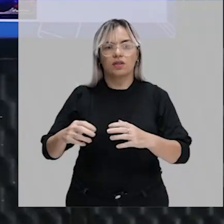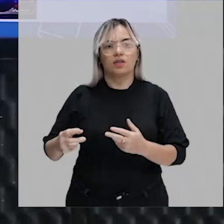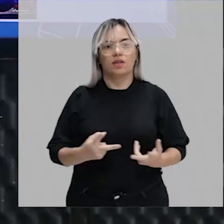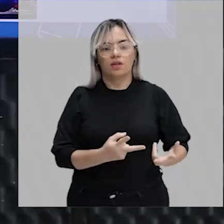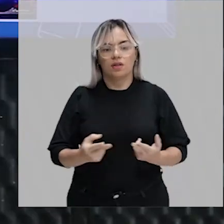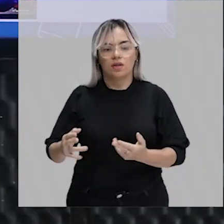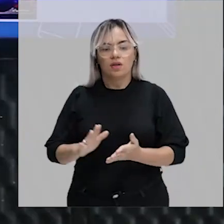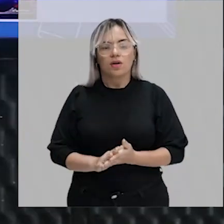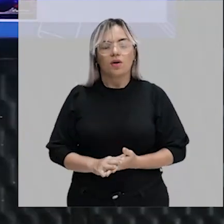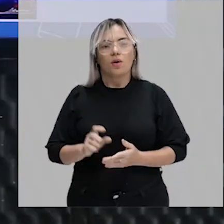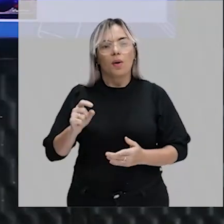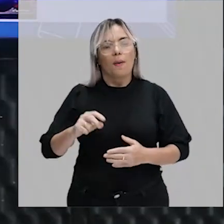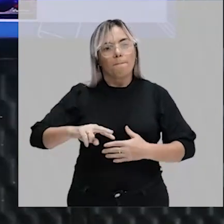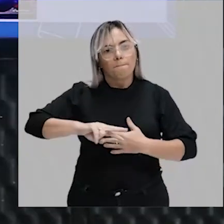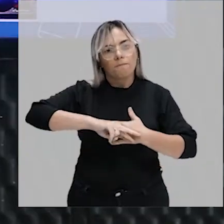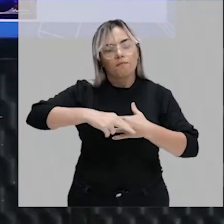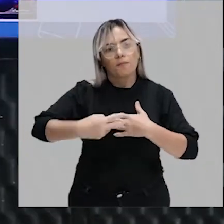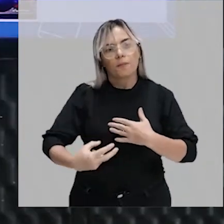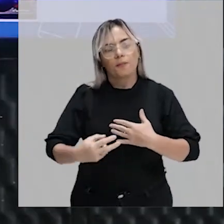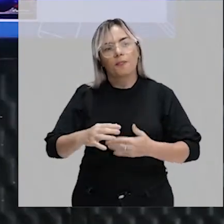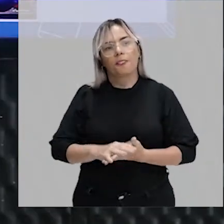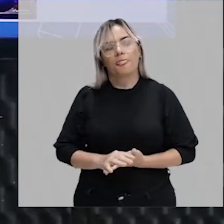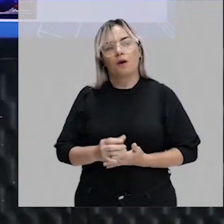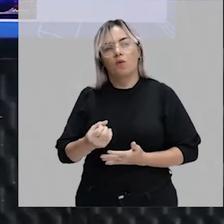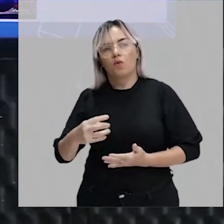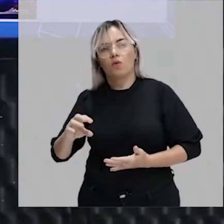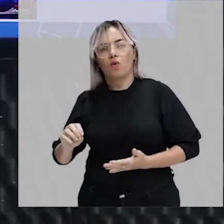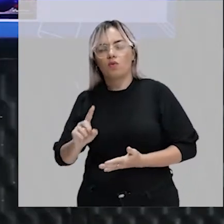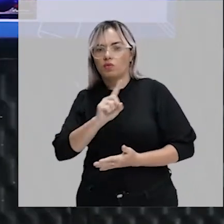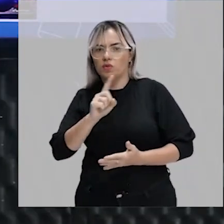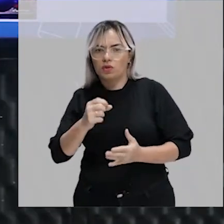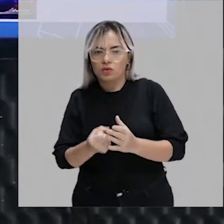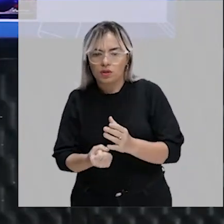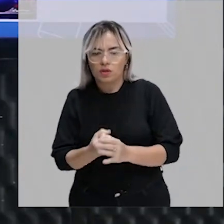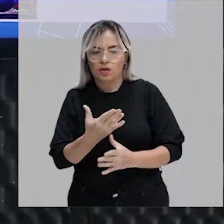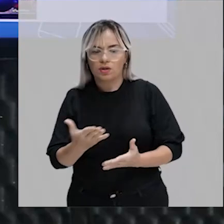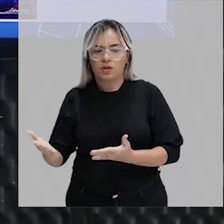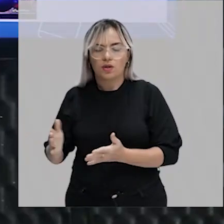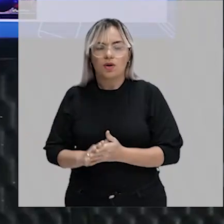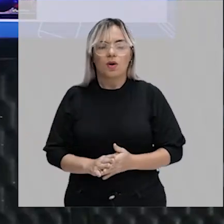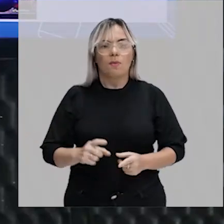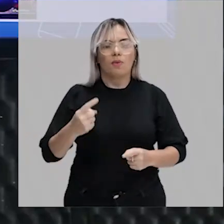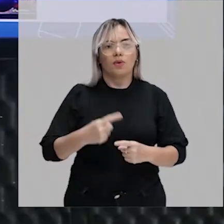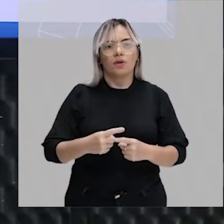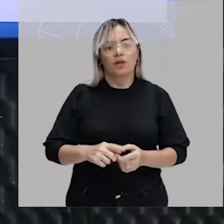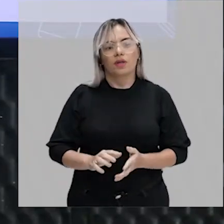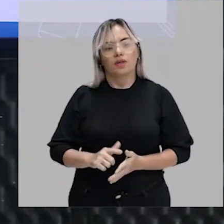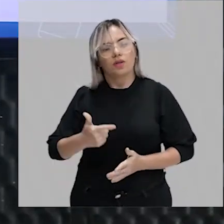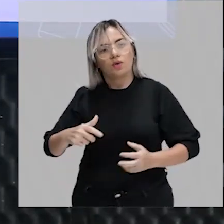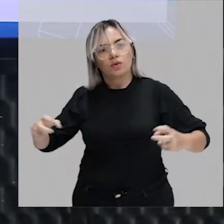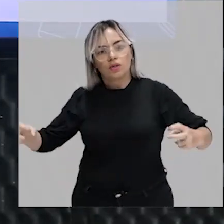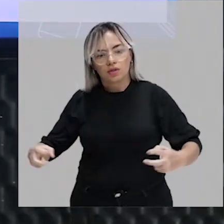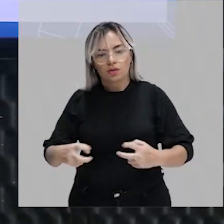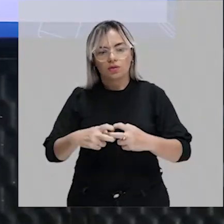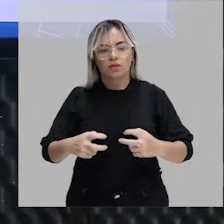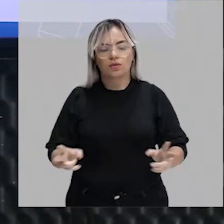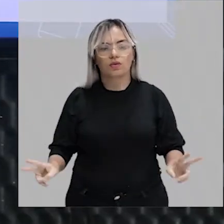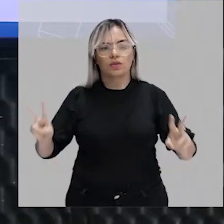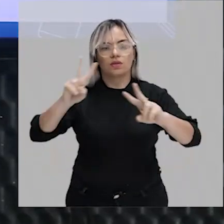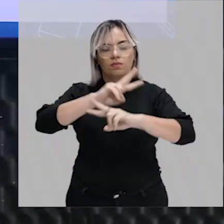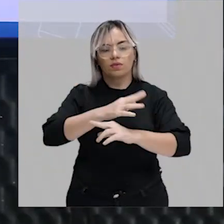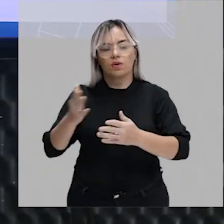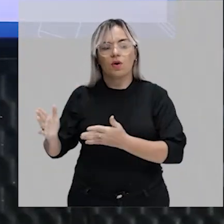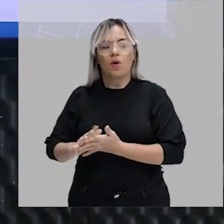formar, porque eles nem vão ter o cruzamento entre eles. Então, é um mecanismo pré-zigótico, tá?